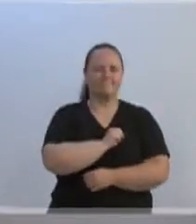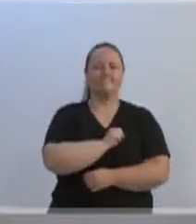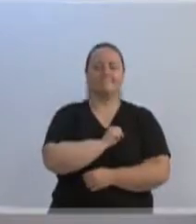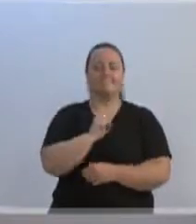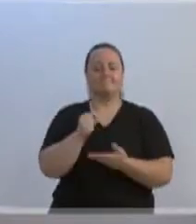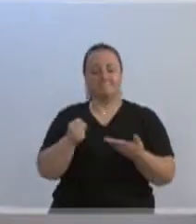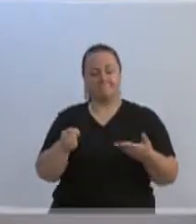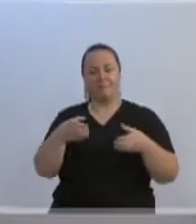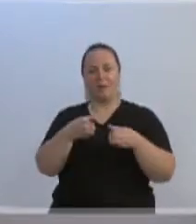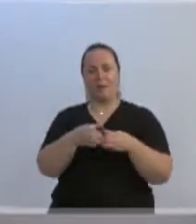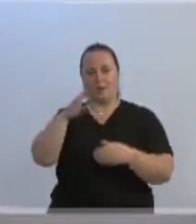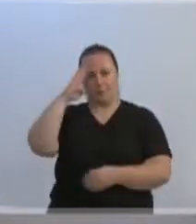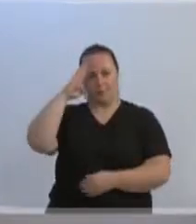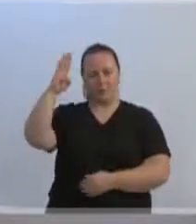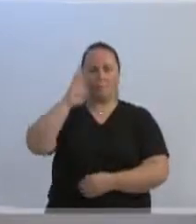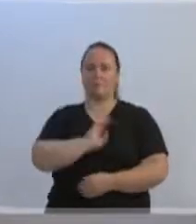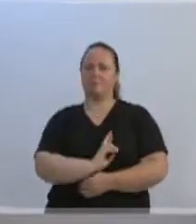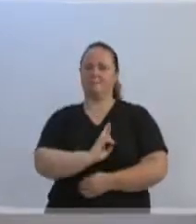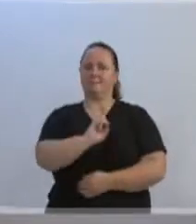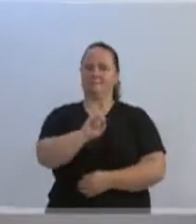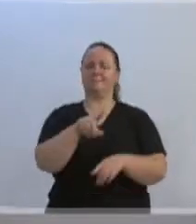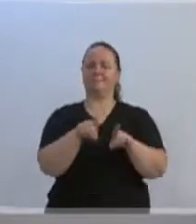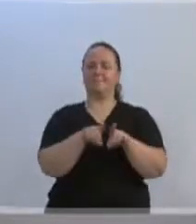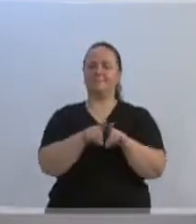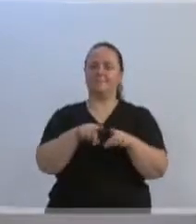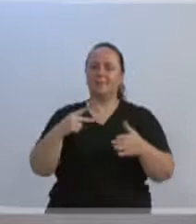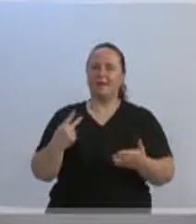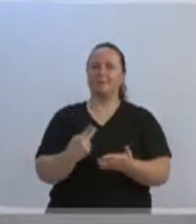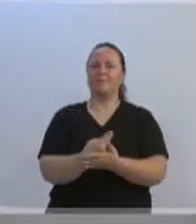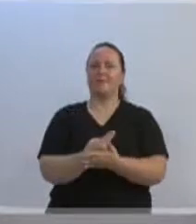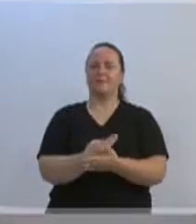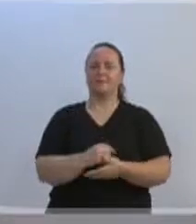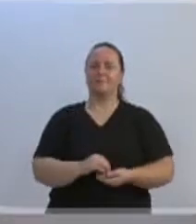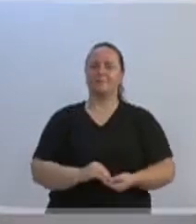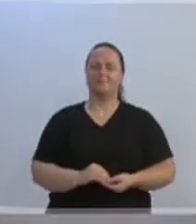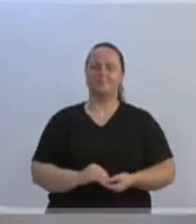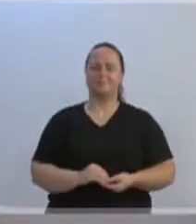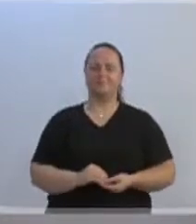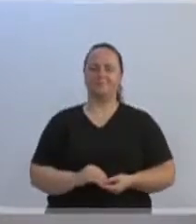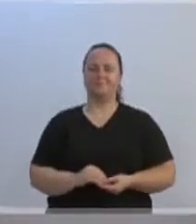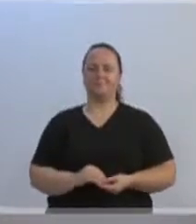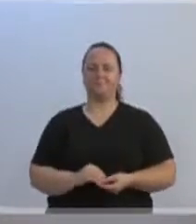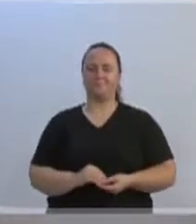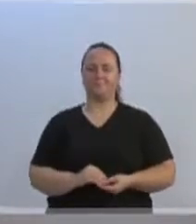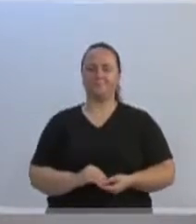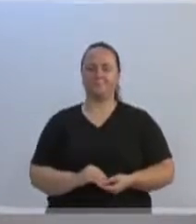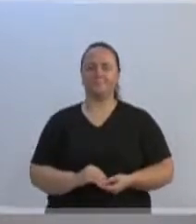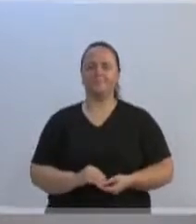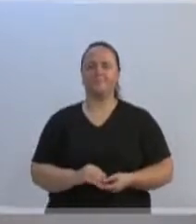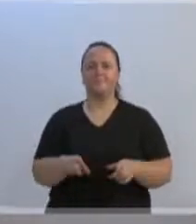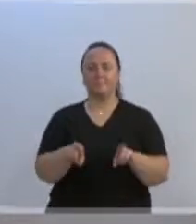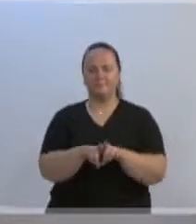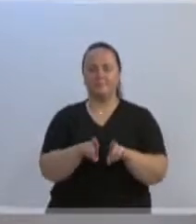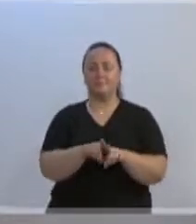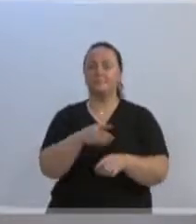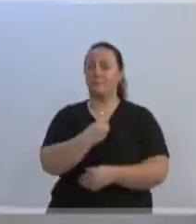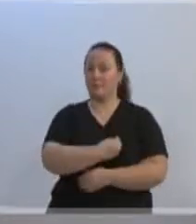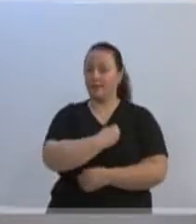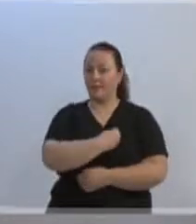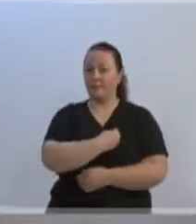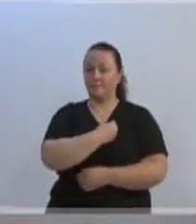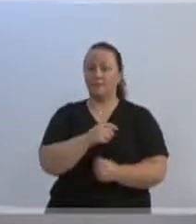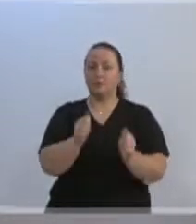representa tão bem inclusive em alguns eventos que essa cidade precisa também nós estivemos com a assessoria